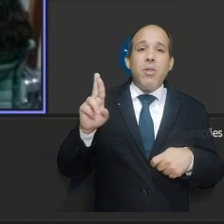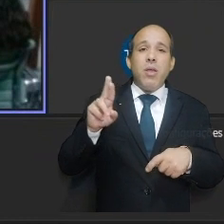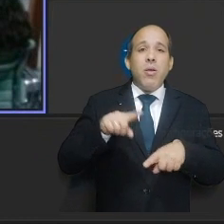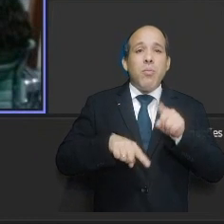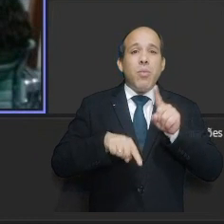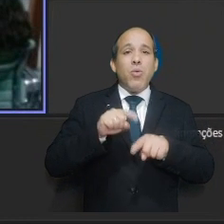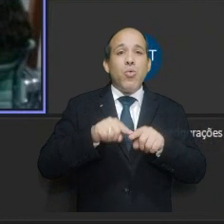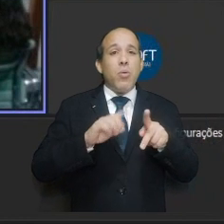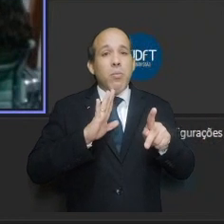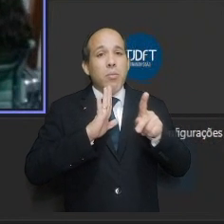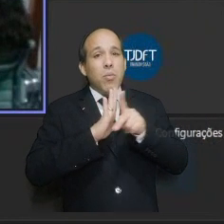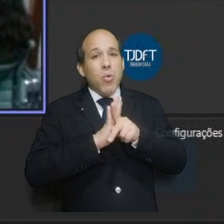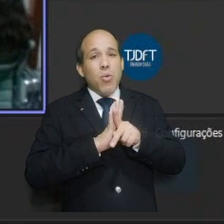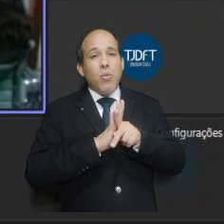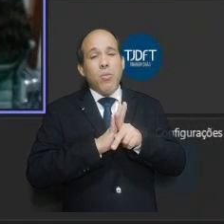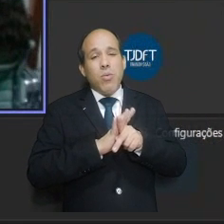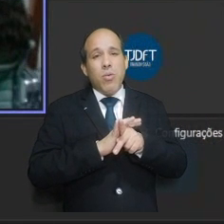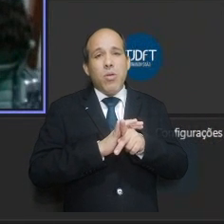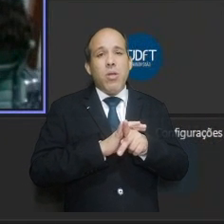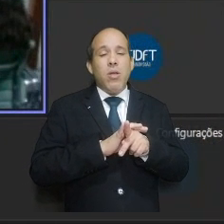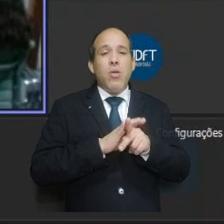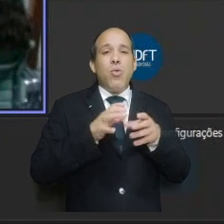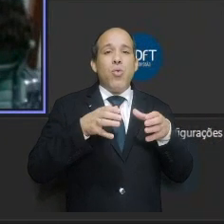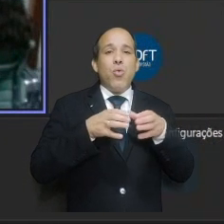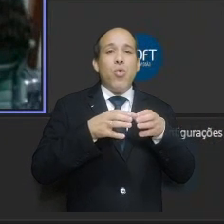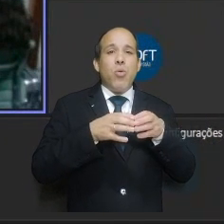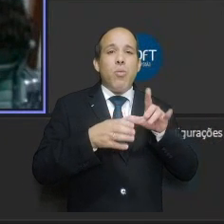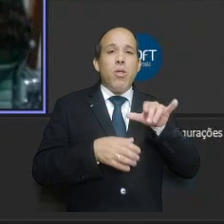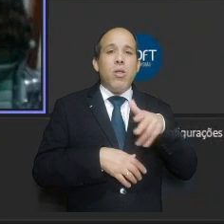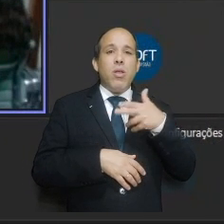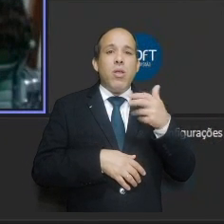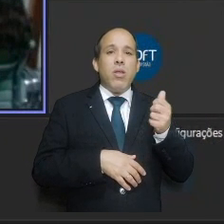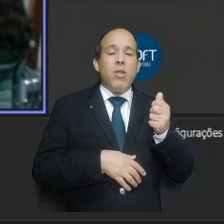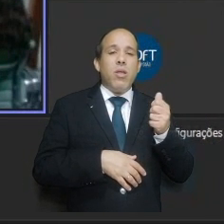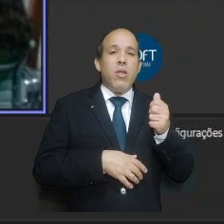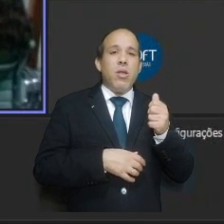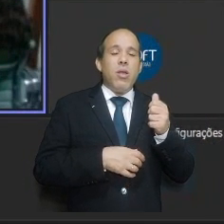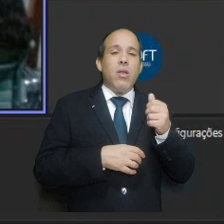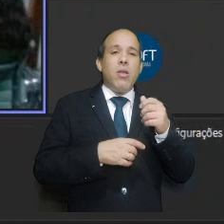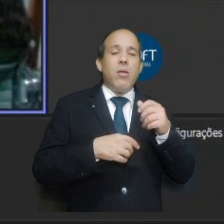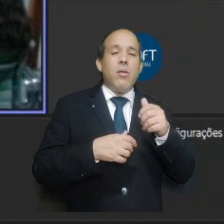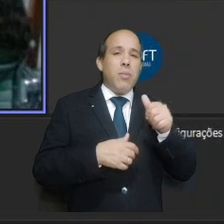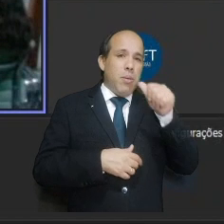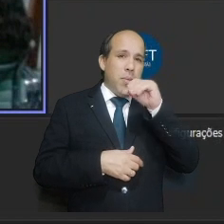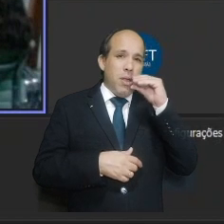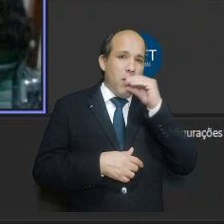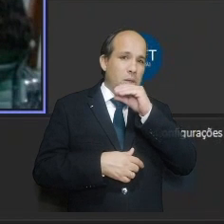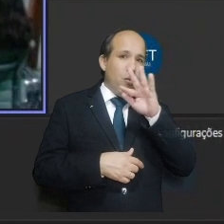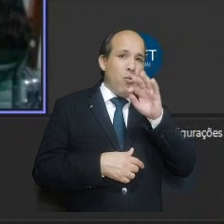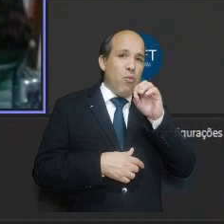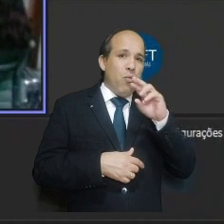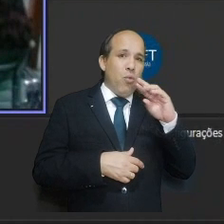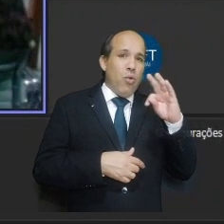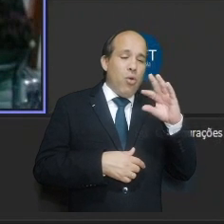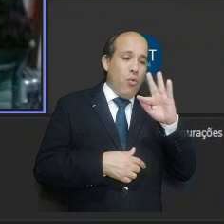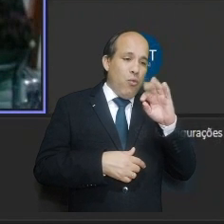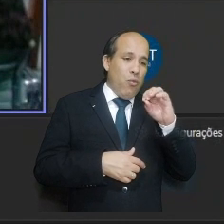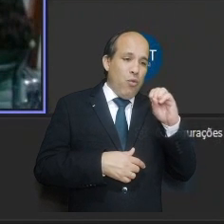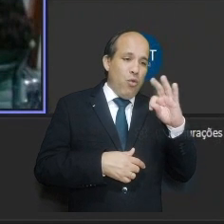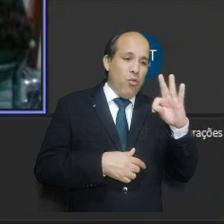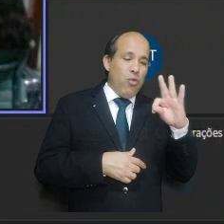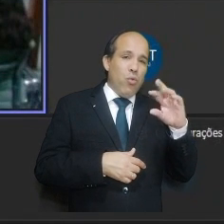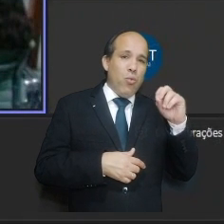que representar nos produtos de fabricação própria da linha de destilados First One. E no